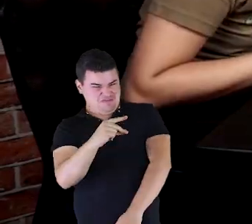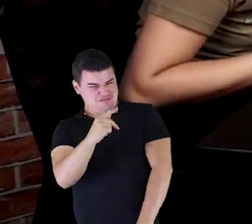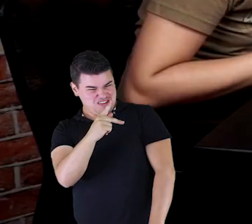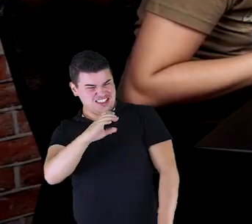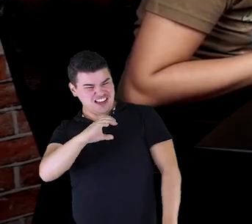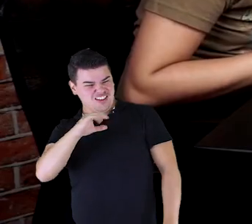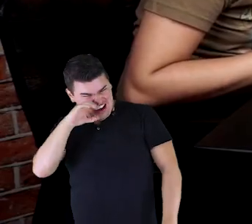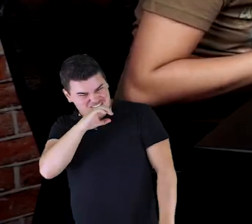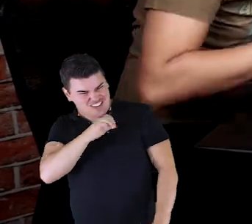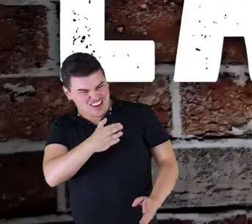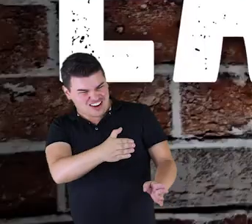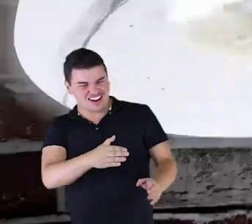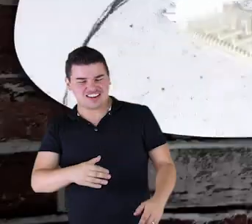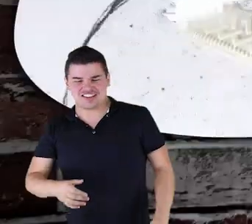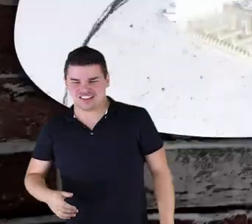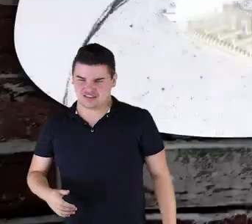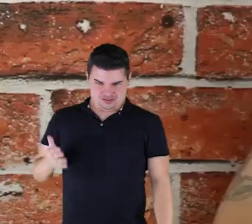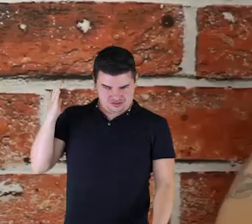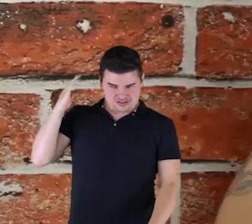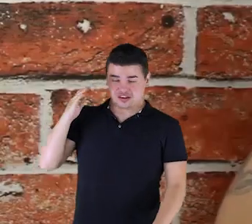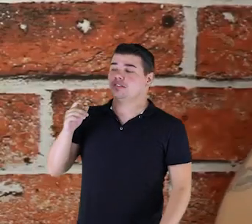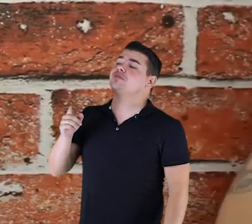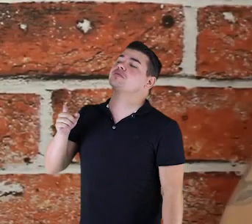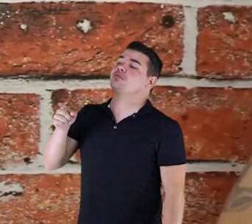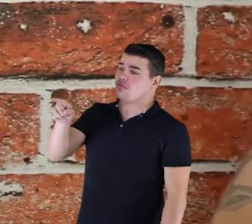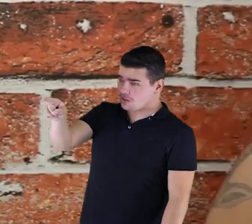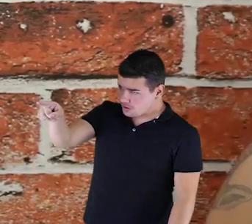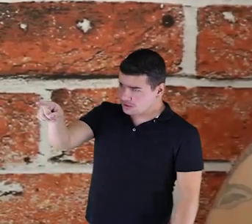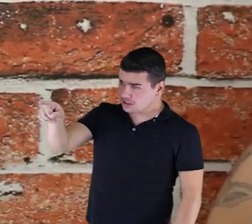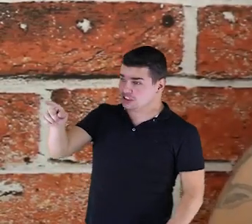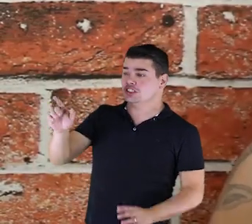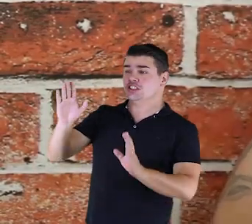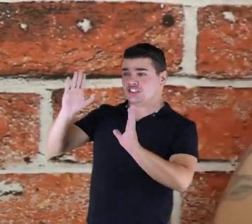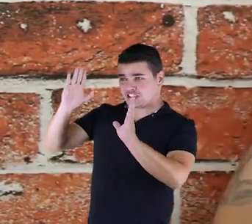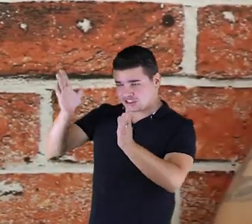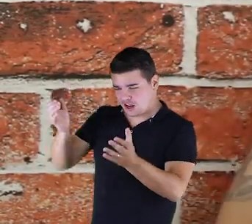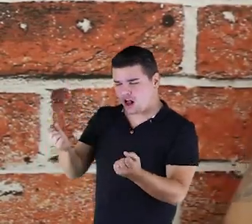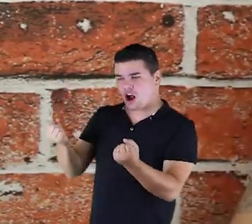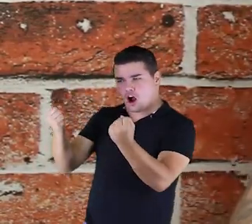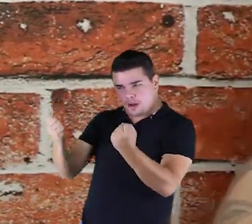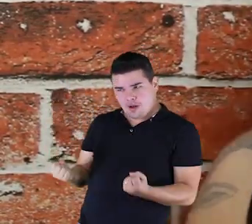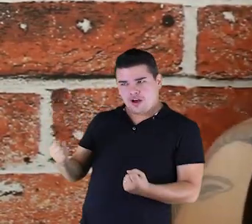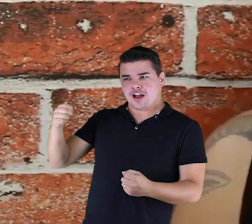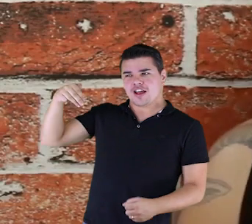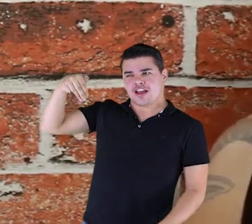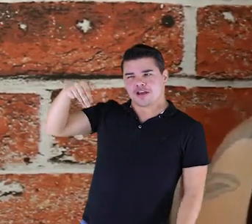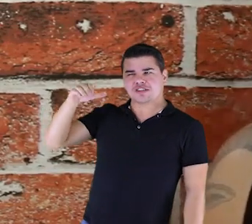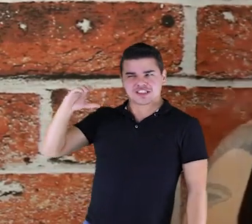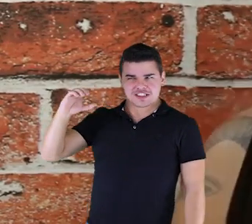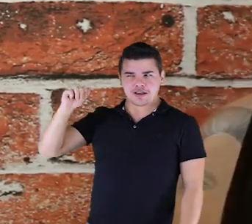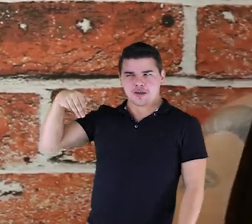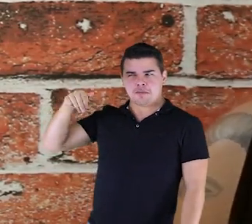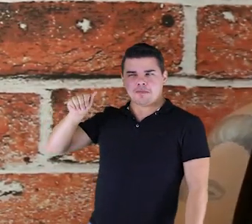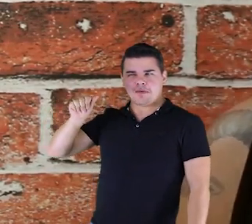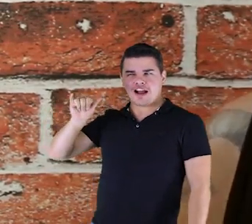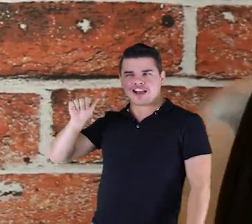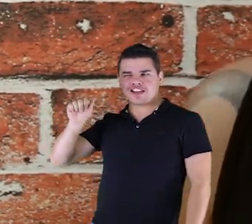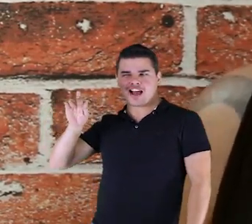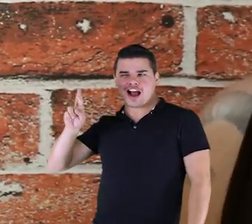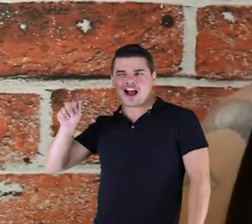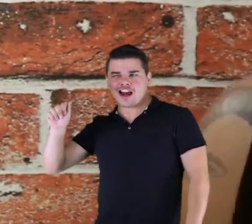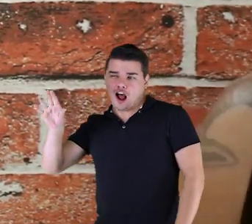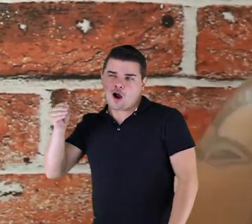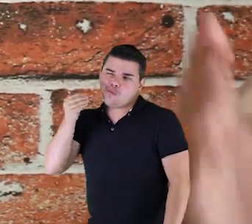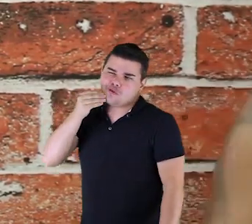Um chinelo cai sobre a palavra lapada. Você já comeu a MC Maiara? Ou teve oportunidade? Ou